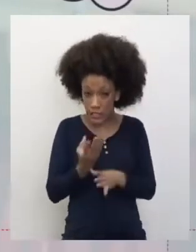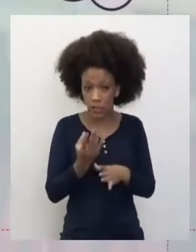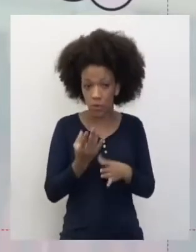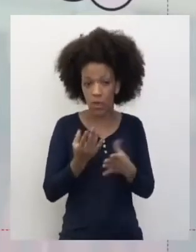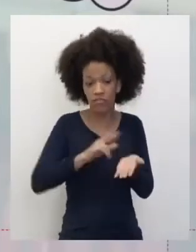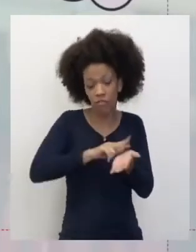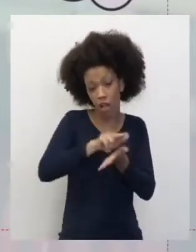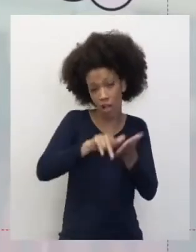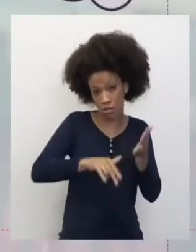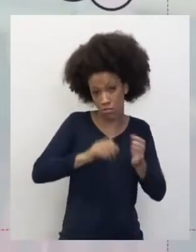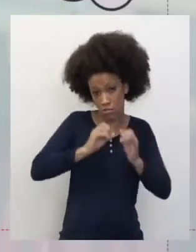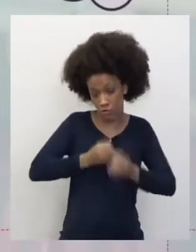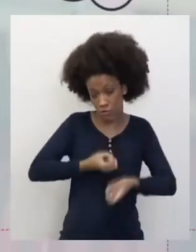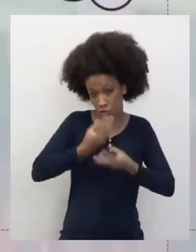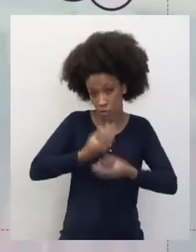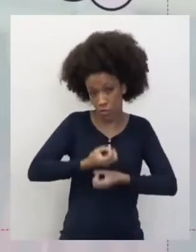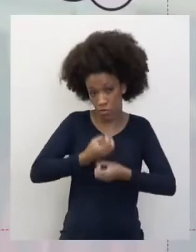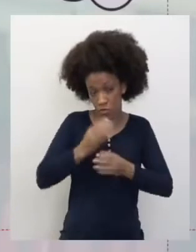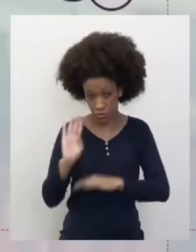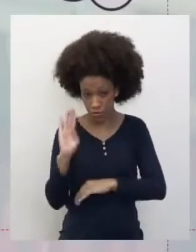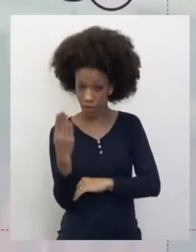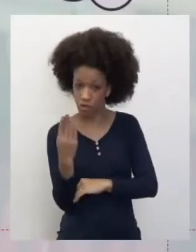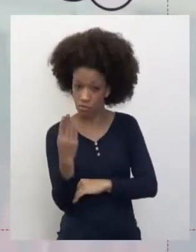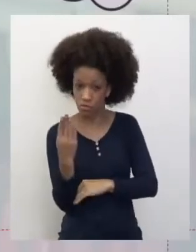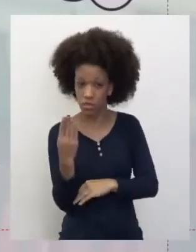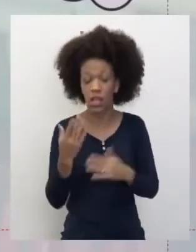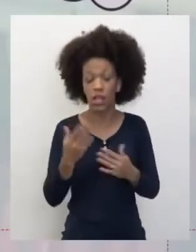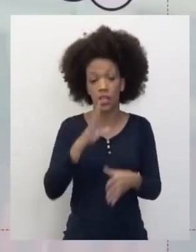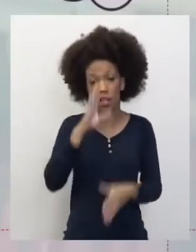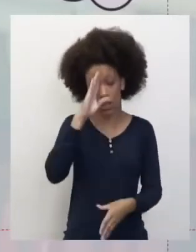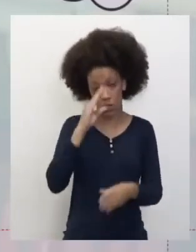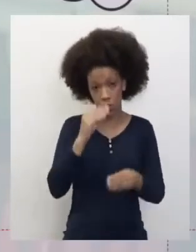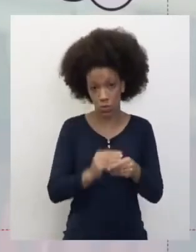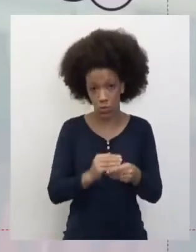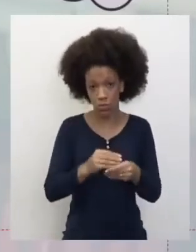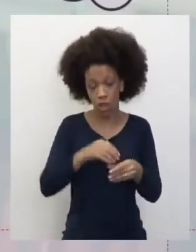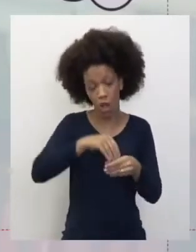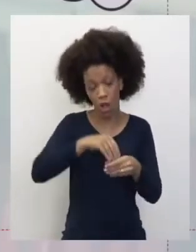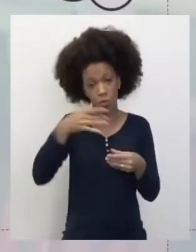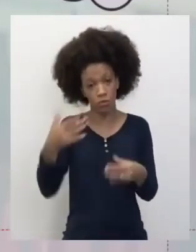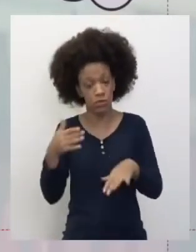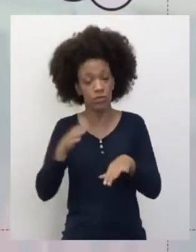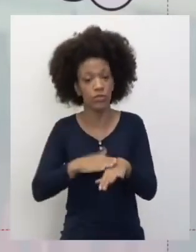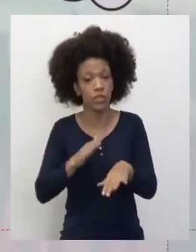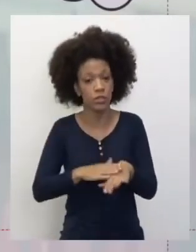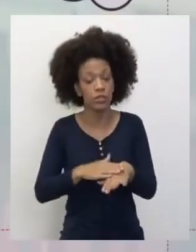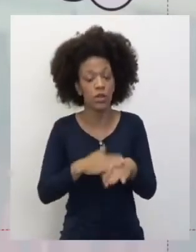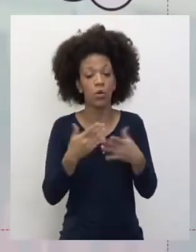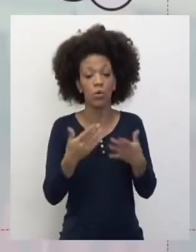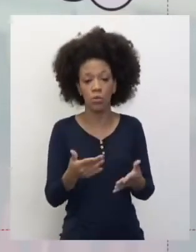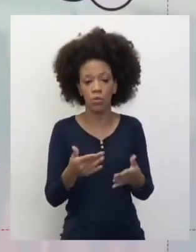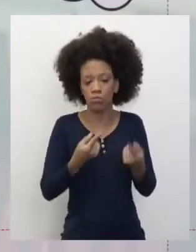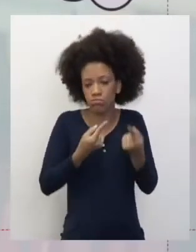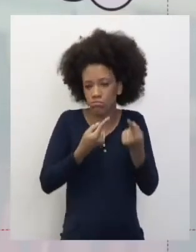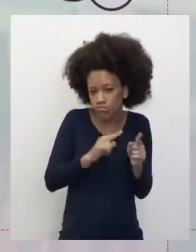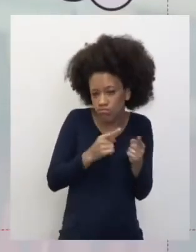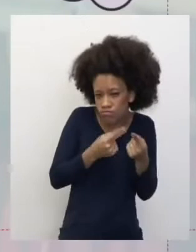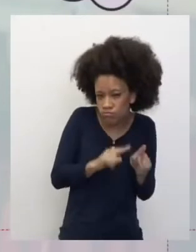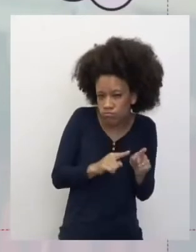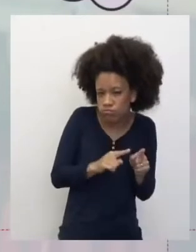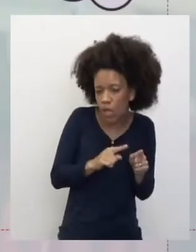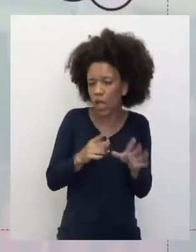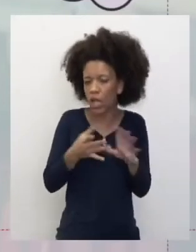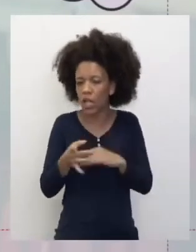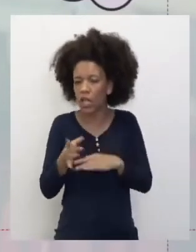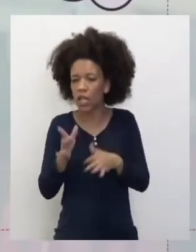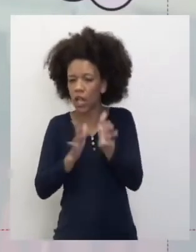tantas outras coisas. Uma notícia falsa se resume a um conteúdo feito propositadamente para